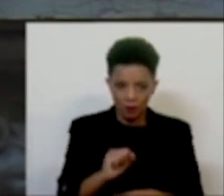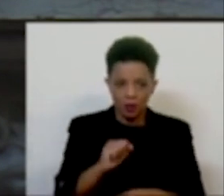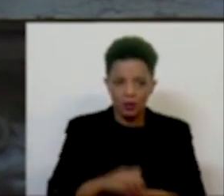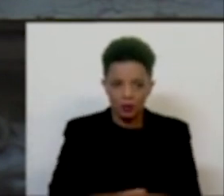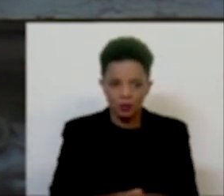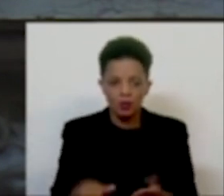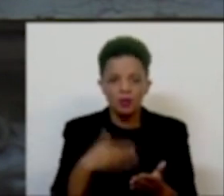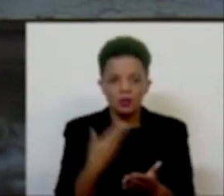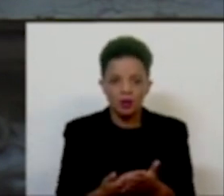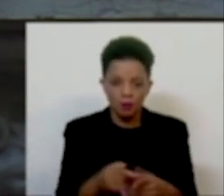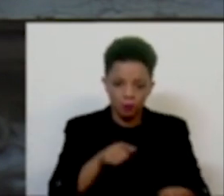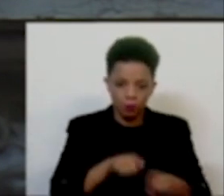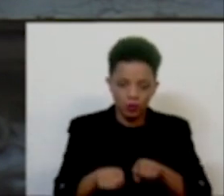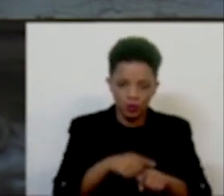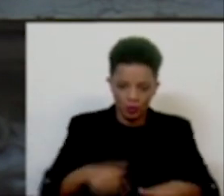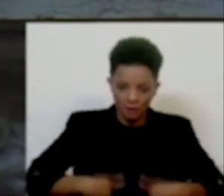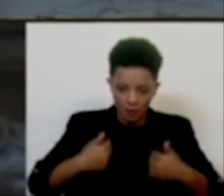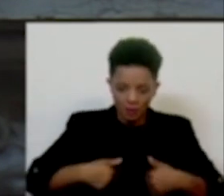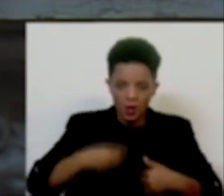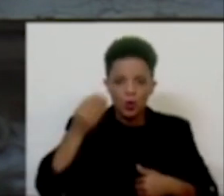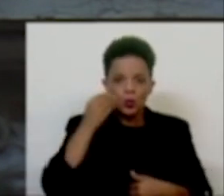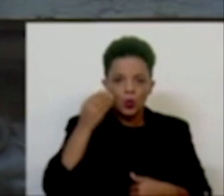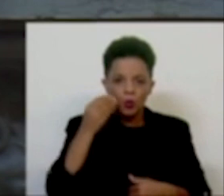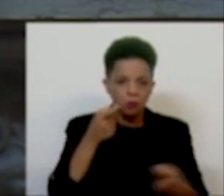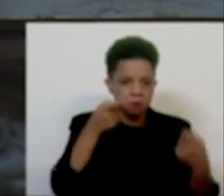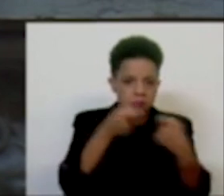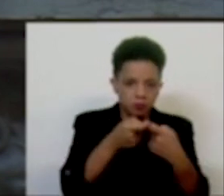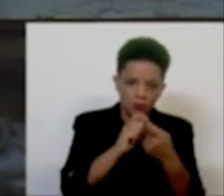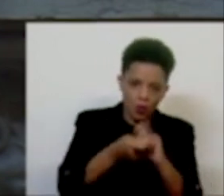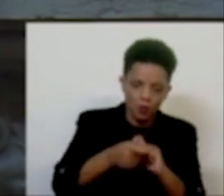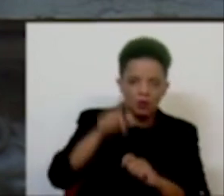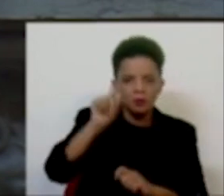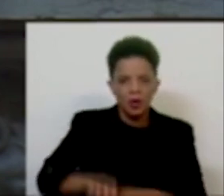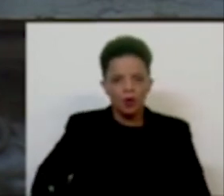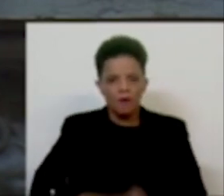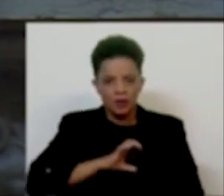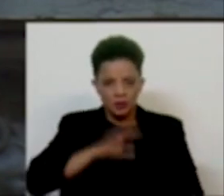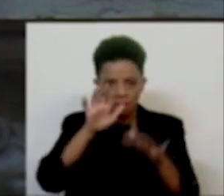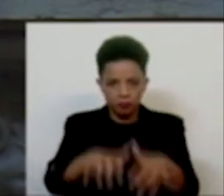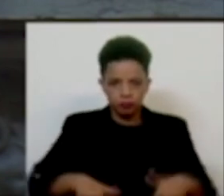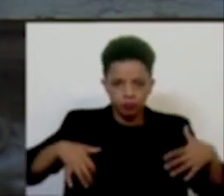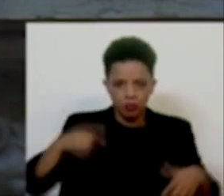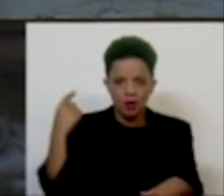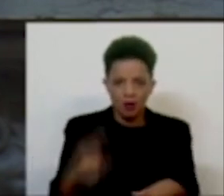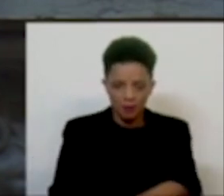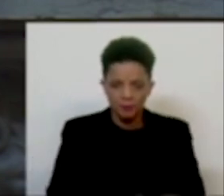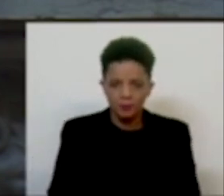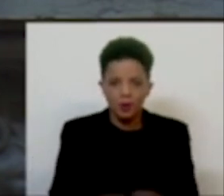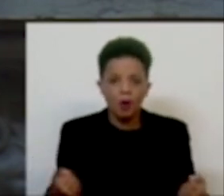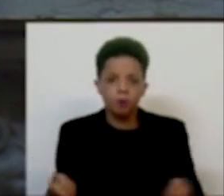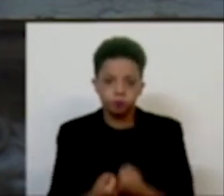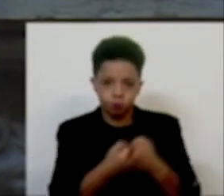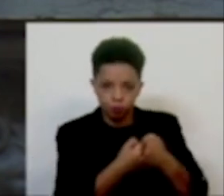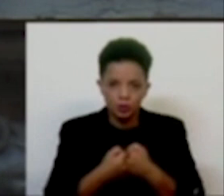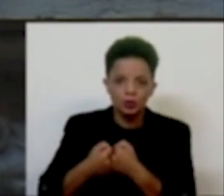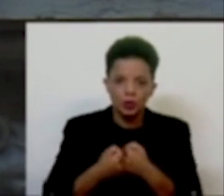desenvolve e aplica as suas políticas com variável acerto e goza de confiança parlamentar, se as oposições vão